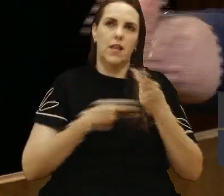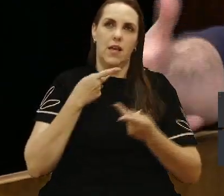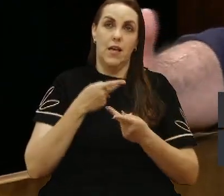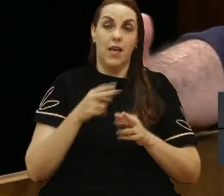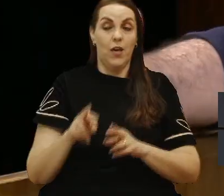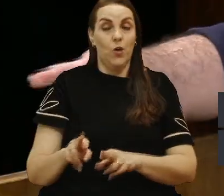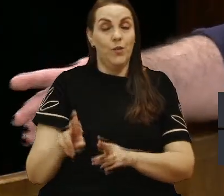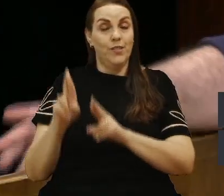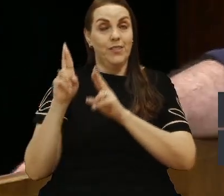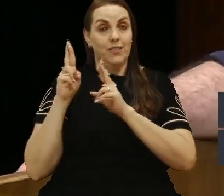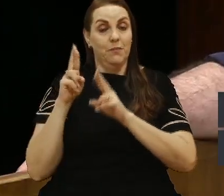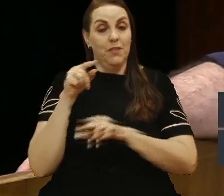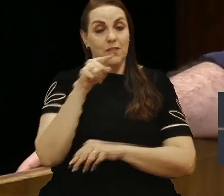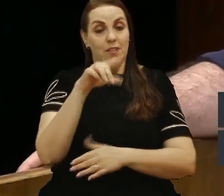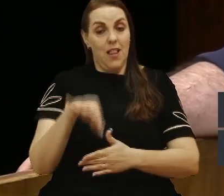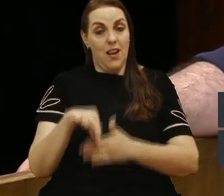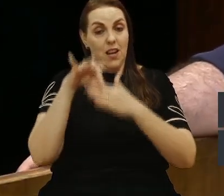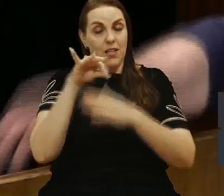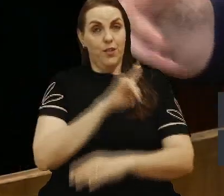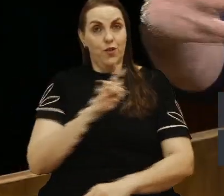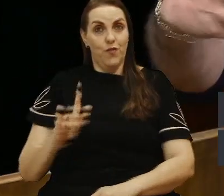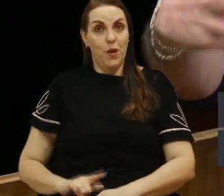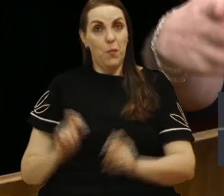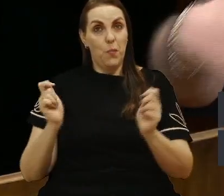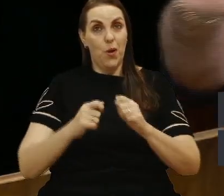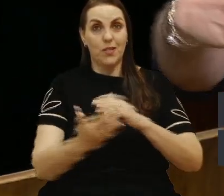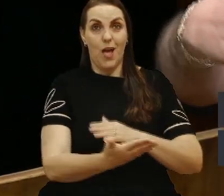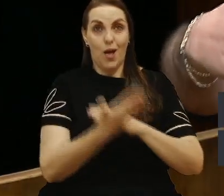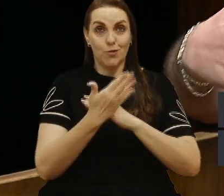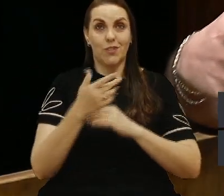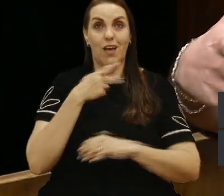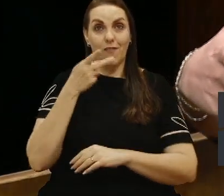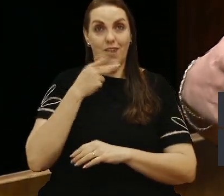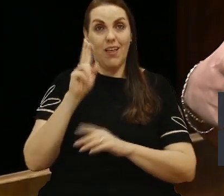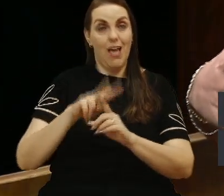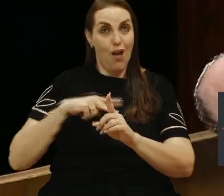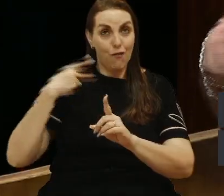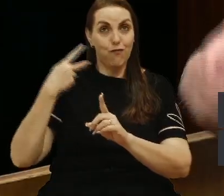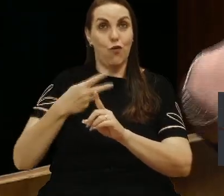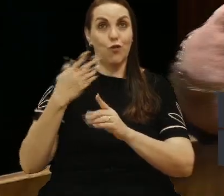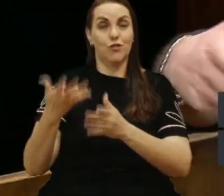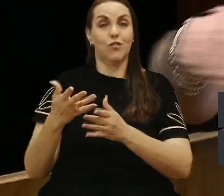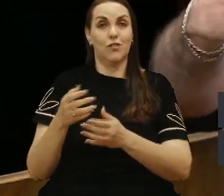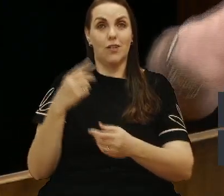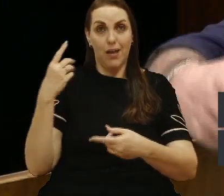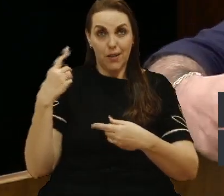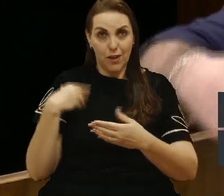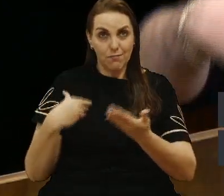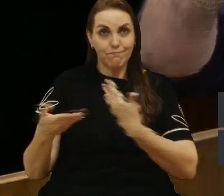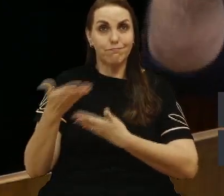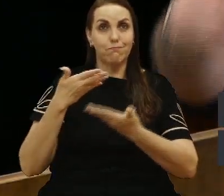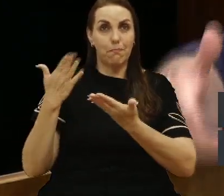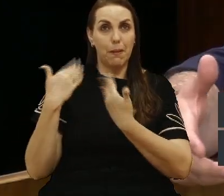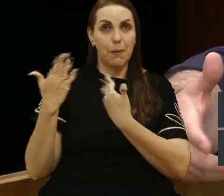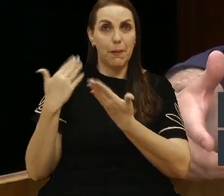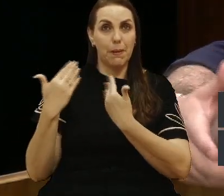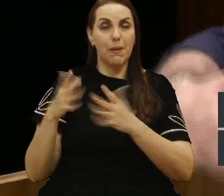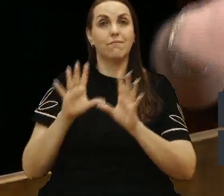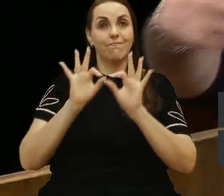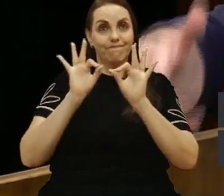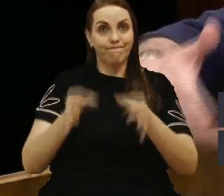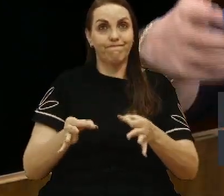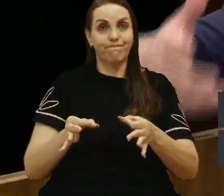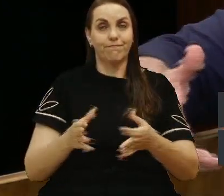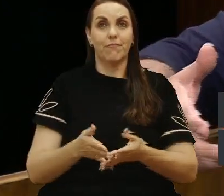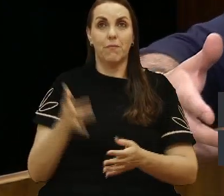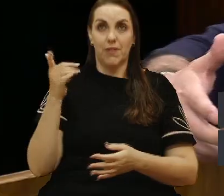de governo, vou reforçar, consiga ter esse diálogo para que realmente seja efetivo. Para